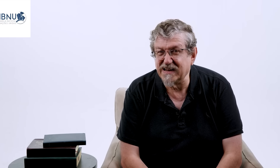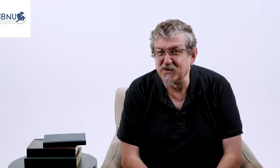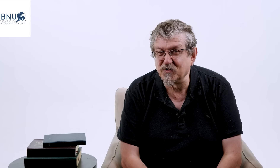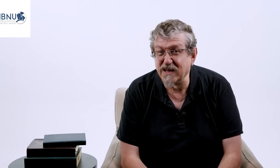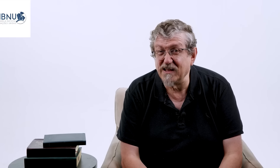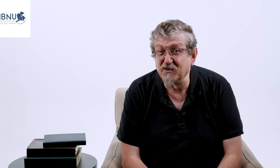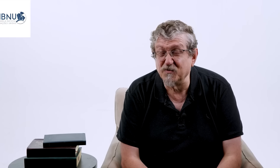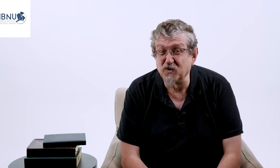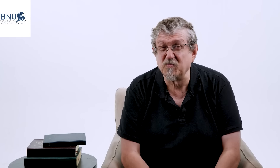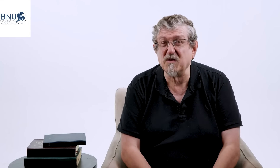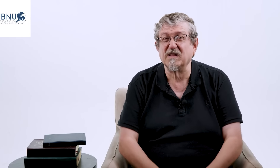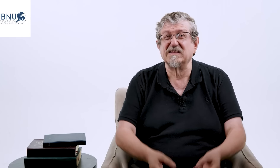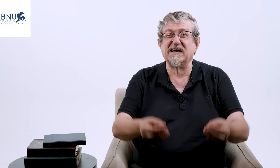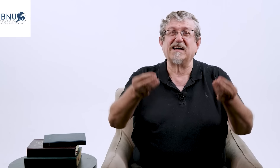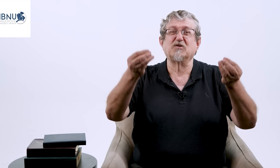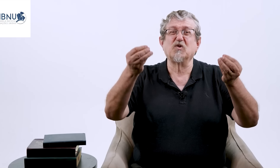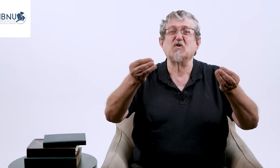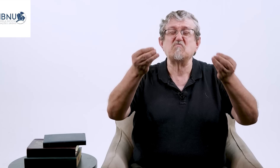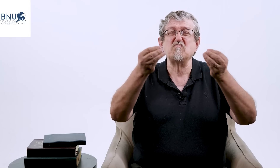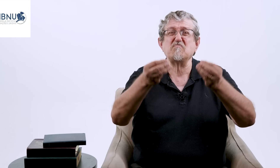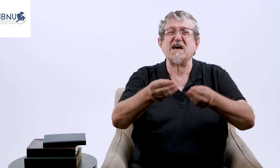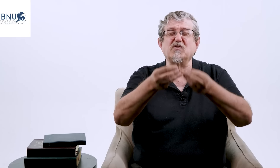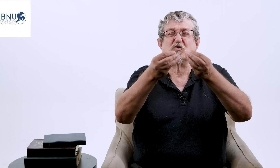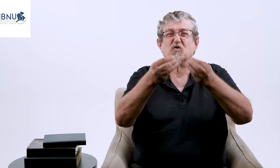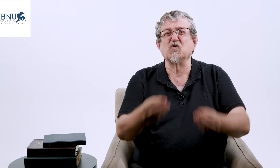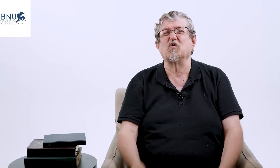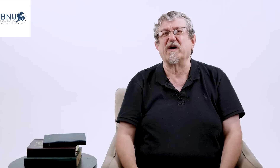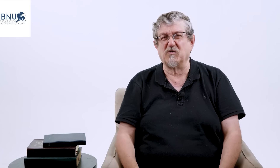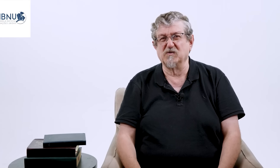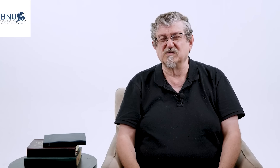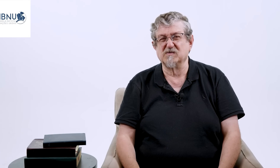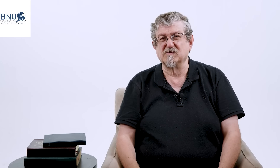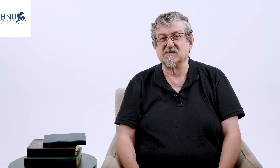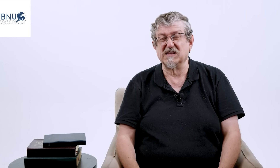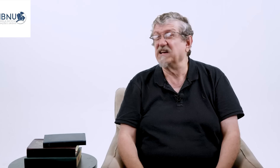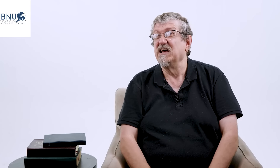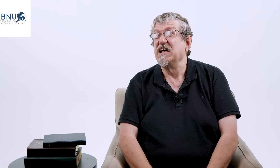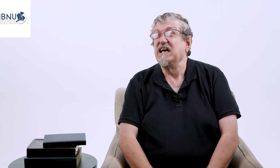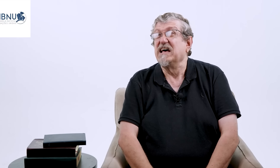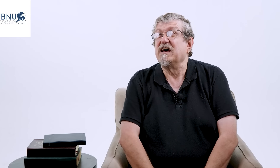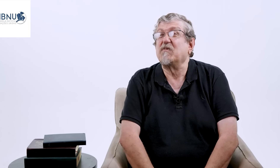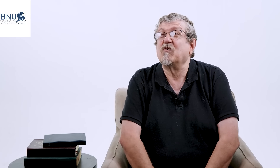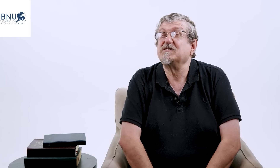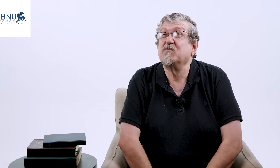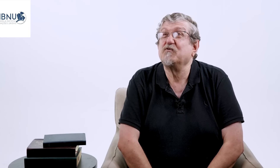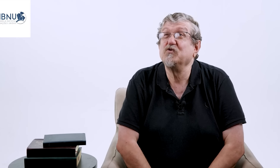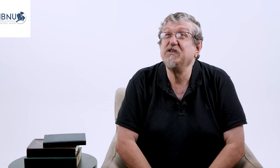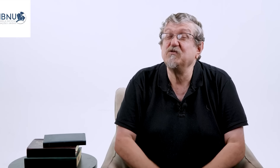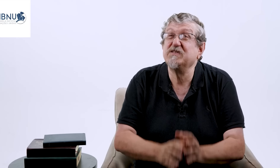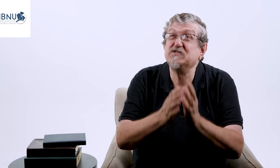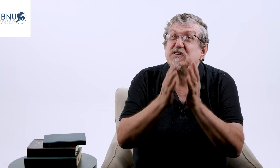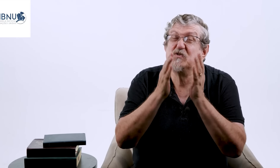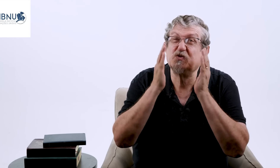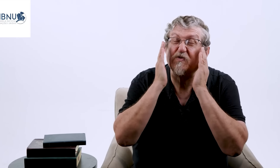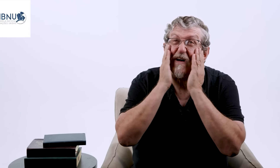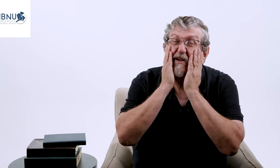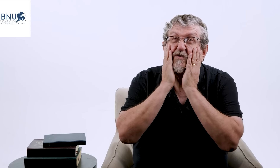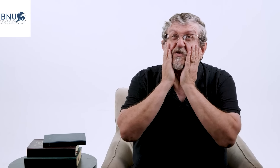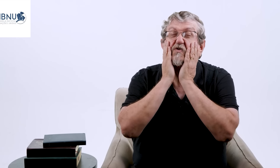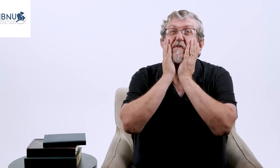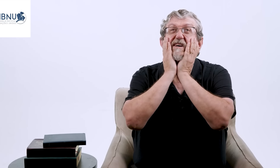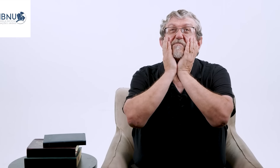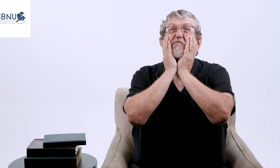em Cristo que ele resolveu experimentar a dor mais cruel. É uma coisa, os hinos antigos